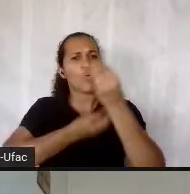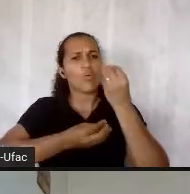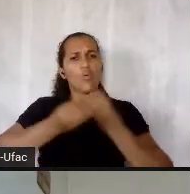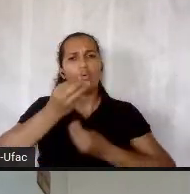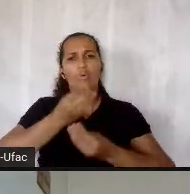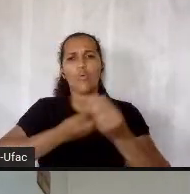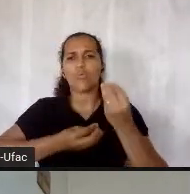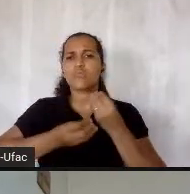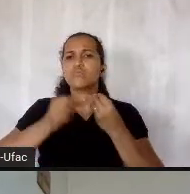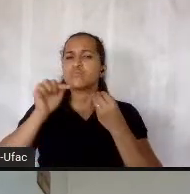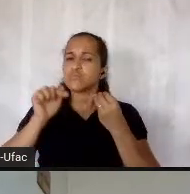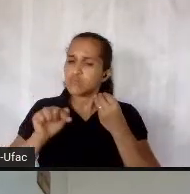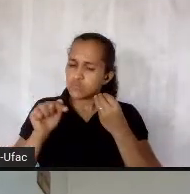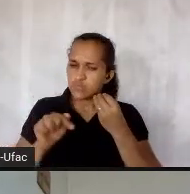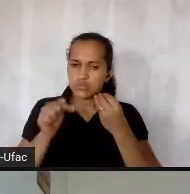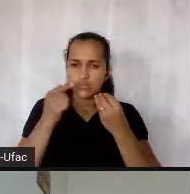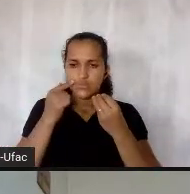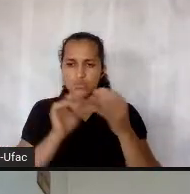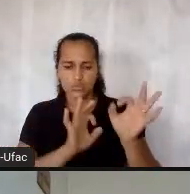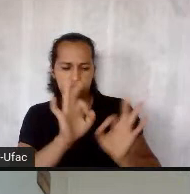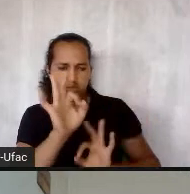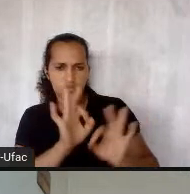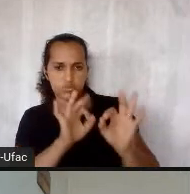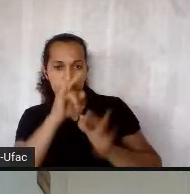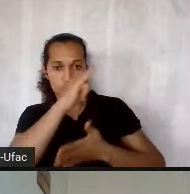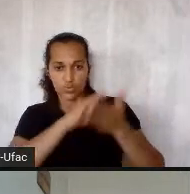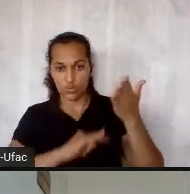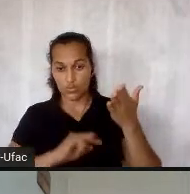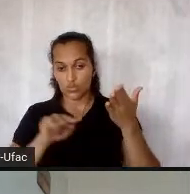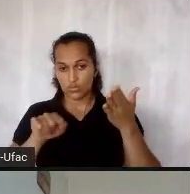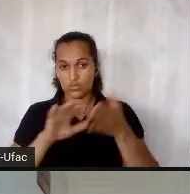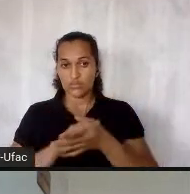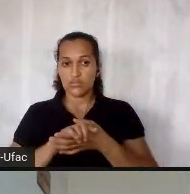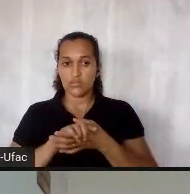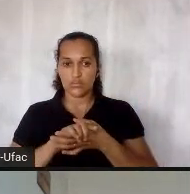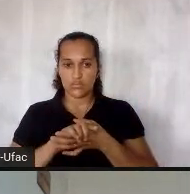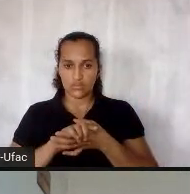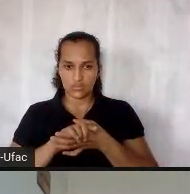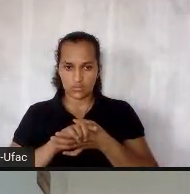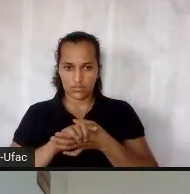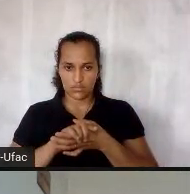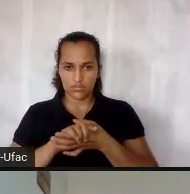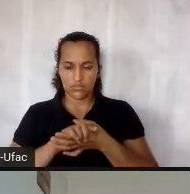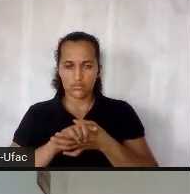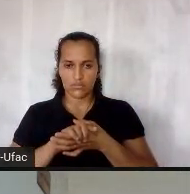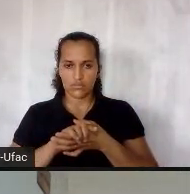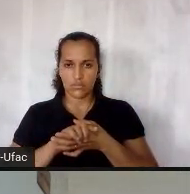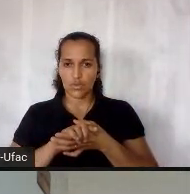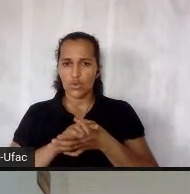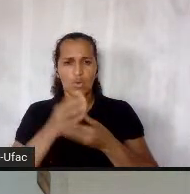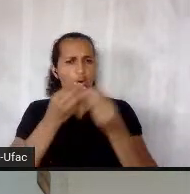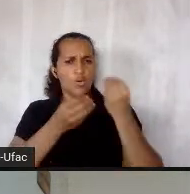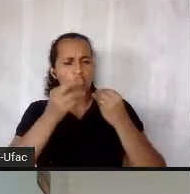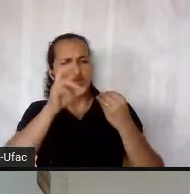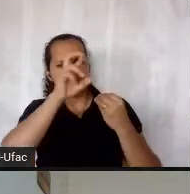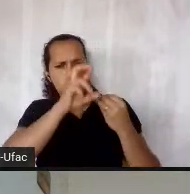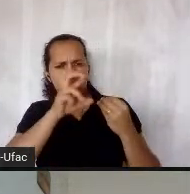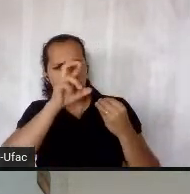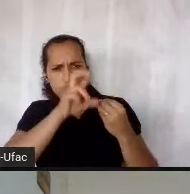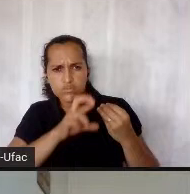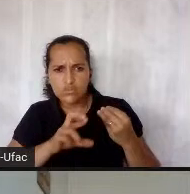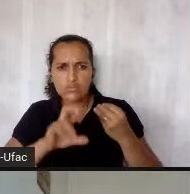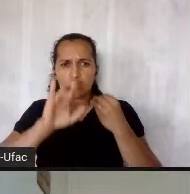nesses documentos. Qual foi o percurso analítico adotado? o método indiciário,